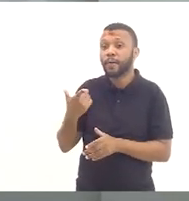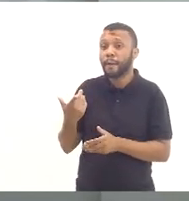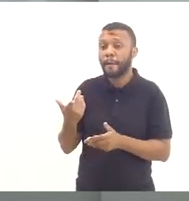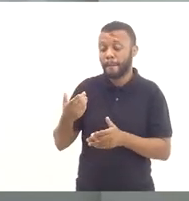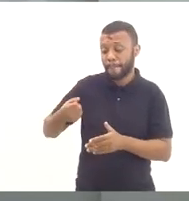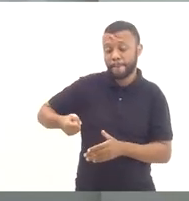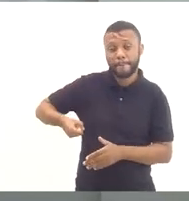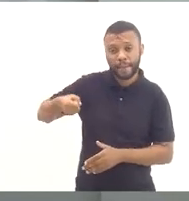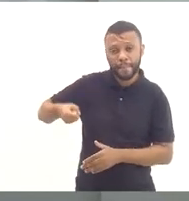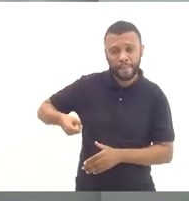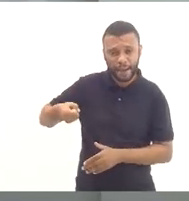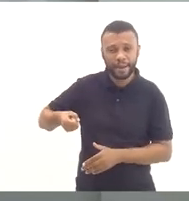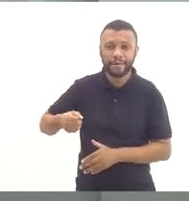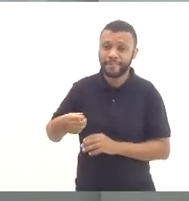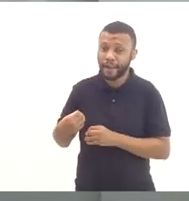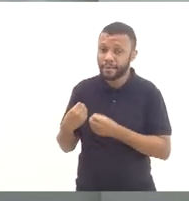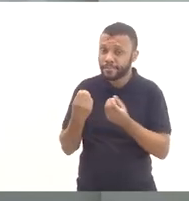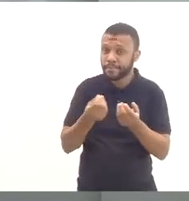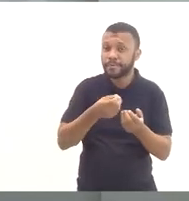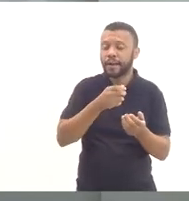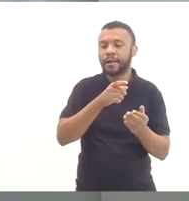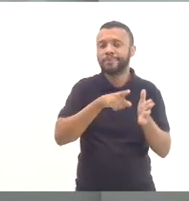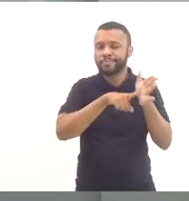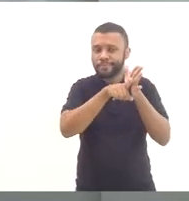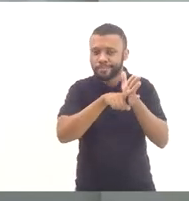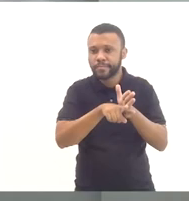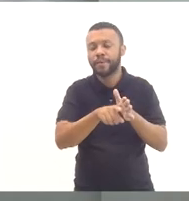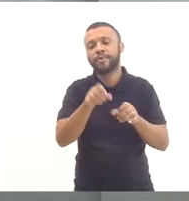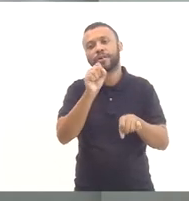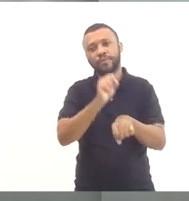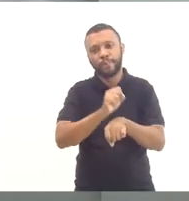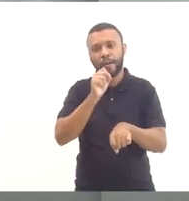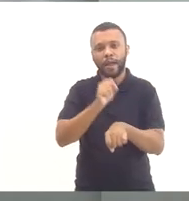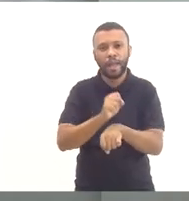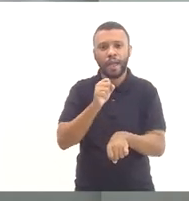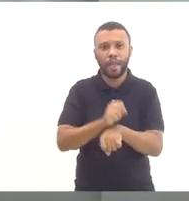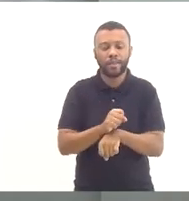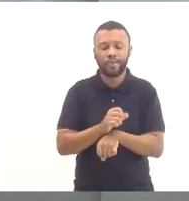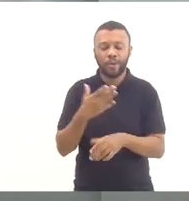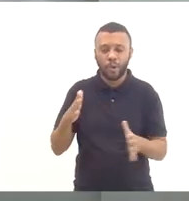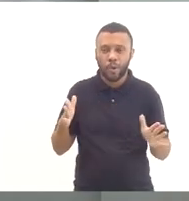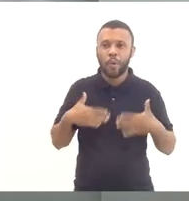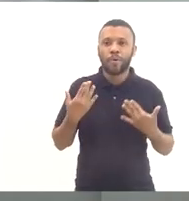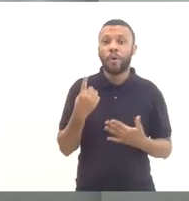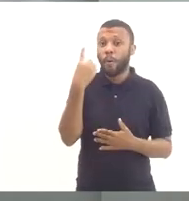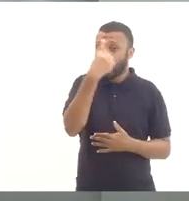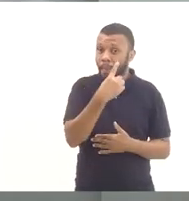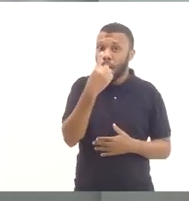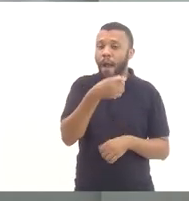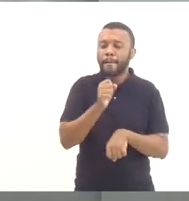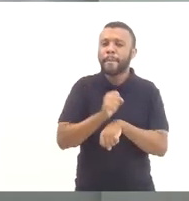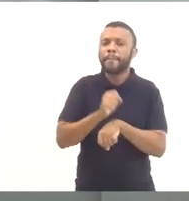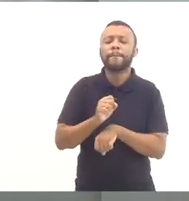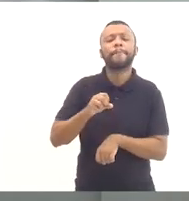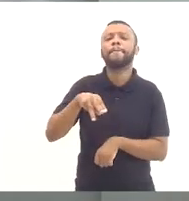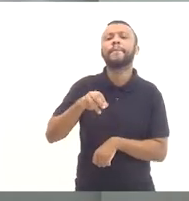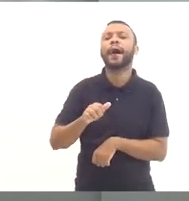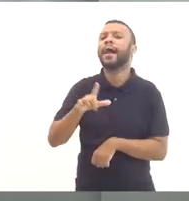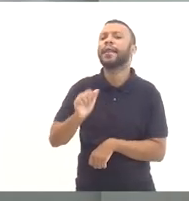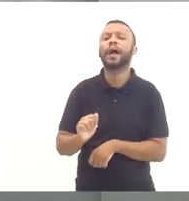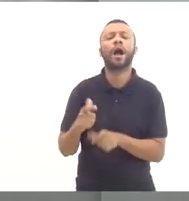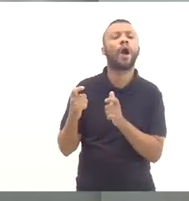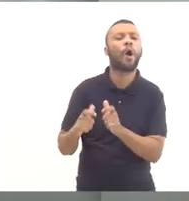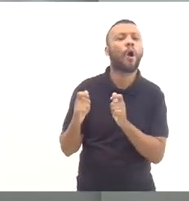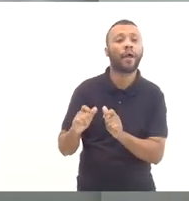para me avisa eu saio fico esperando na esteira não sai na primeira vez que um susto que quase uma hora esperando aqui na minha mala agora